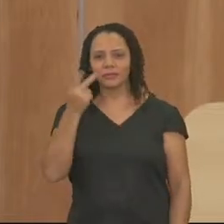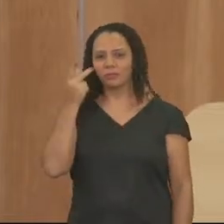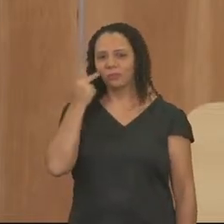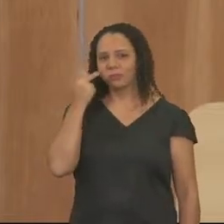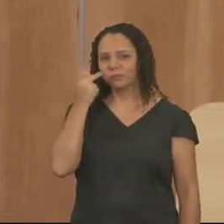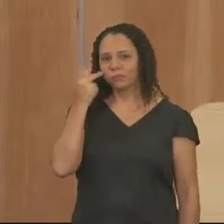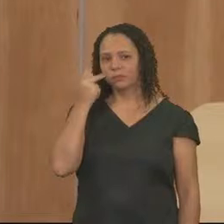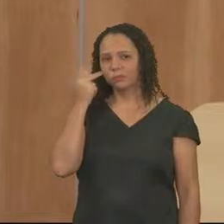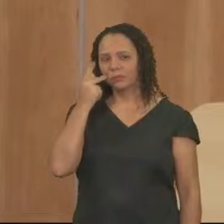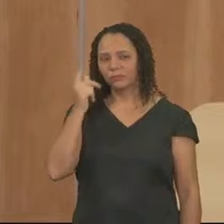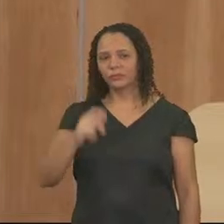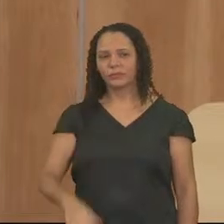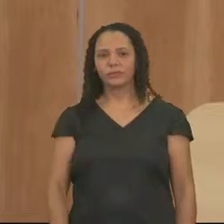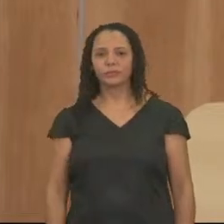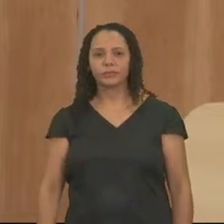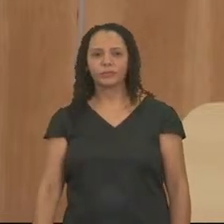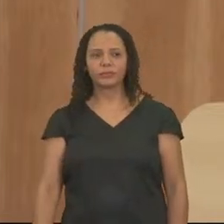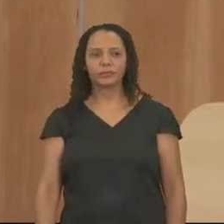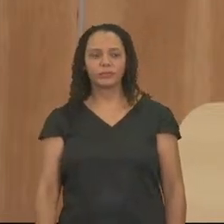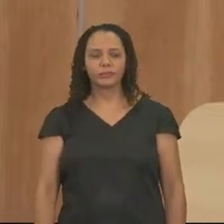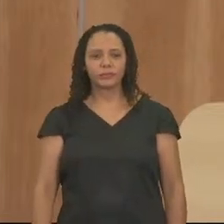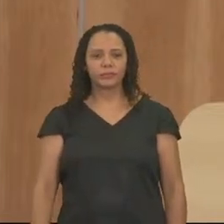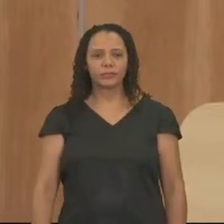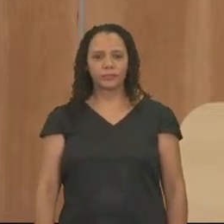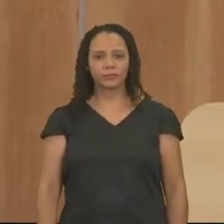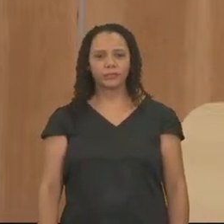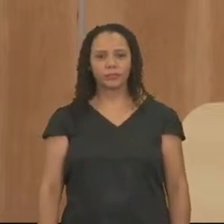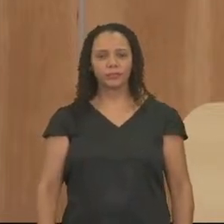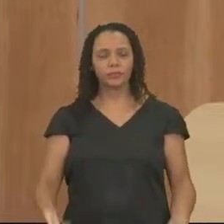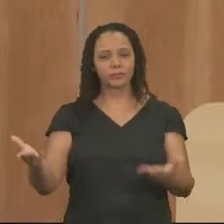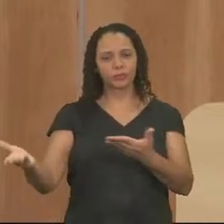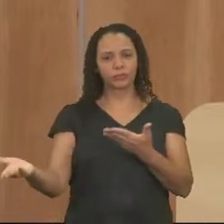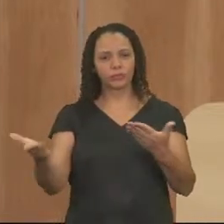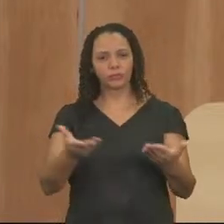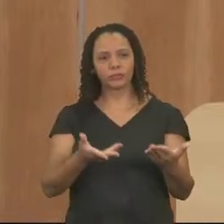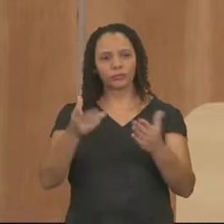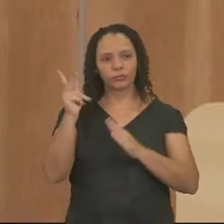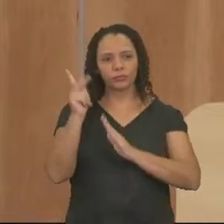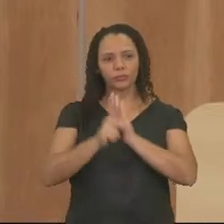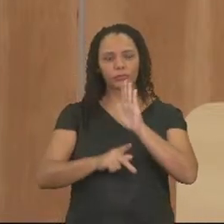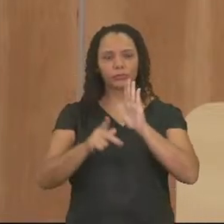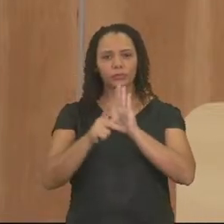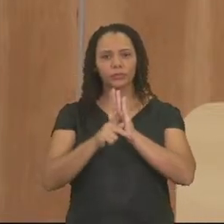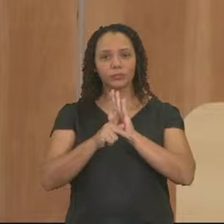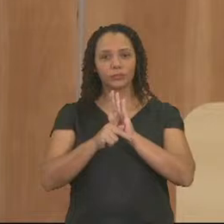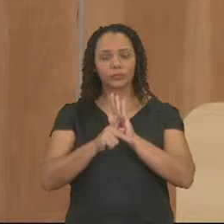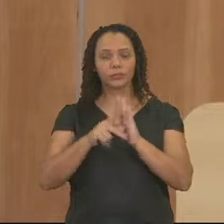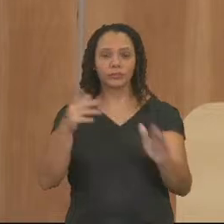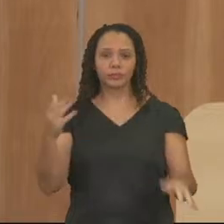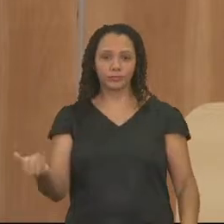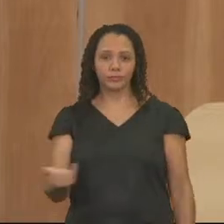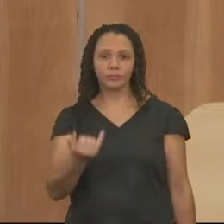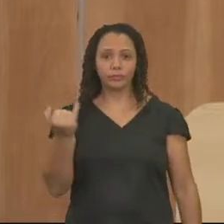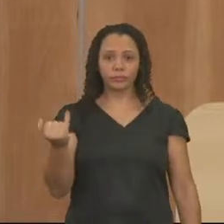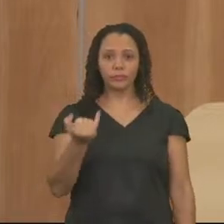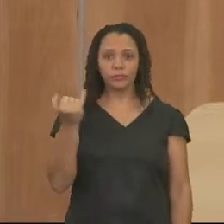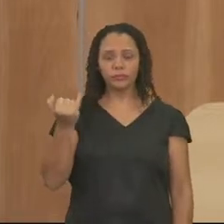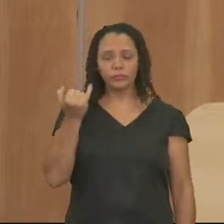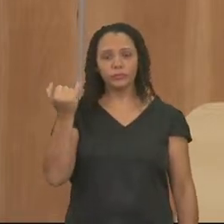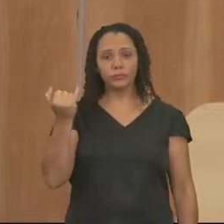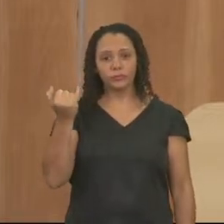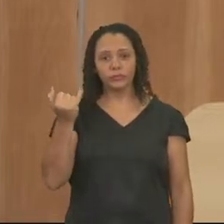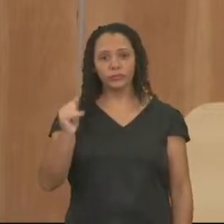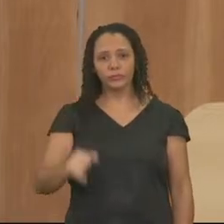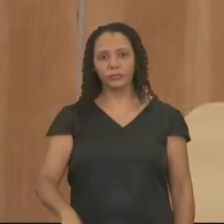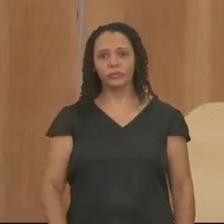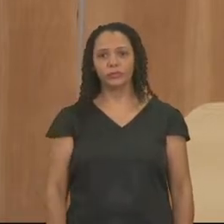Condutores por estar trazendo esse projeto. Acho que é muito importante